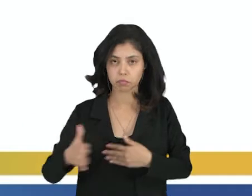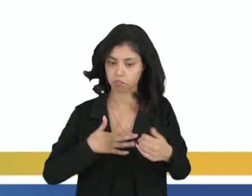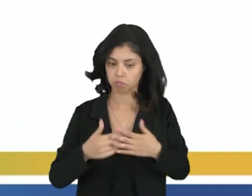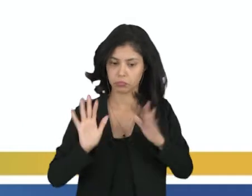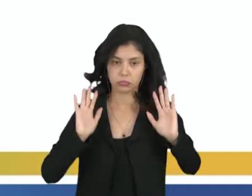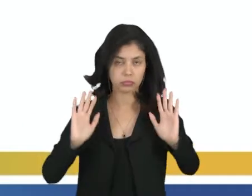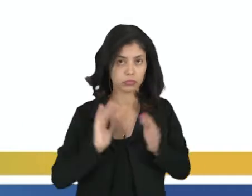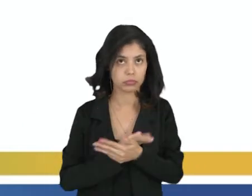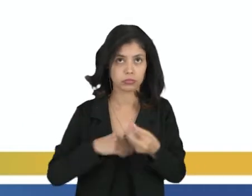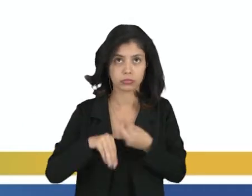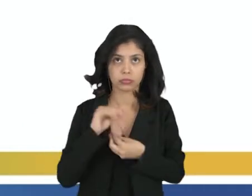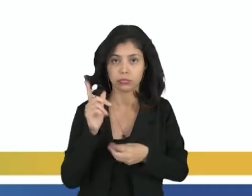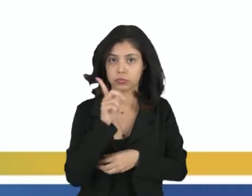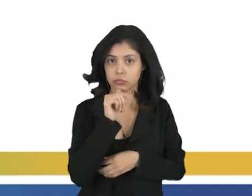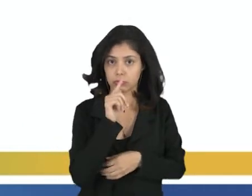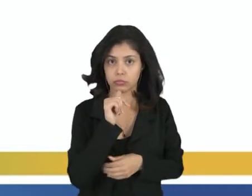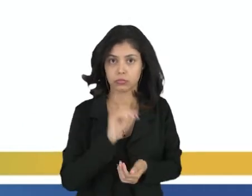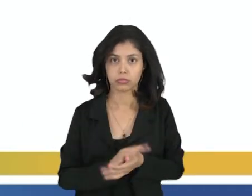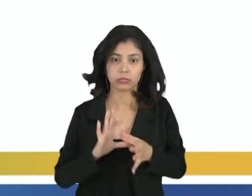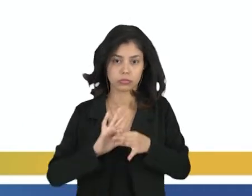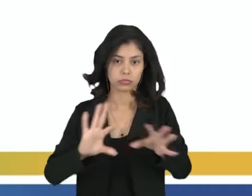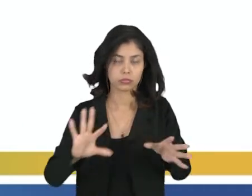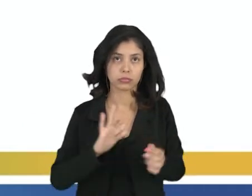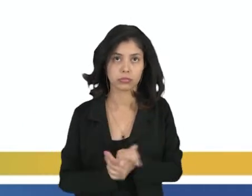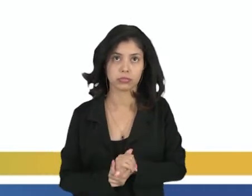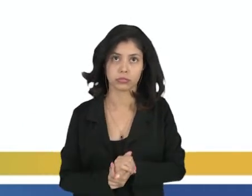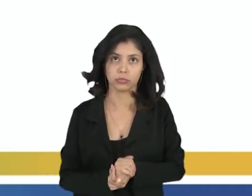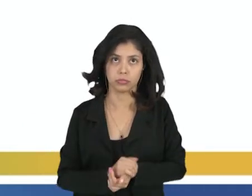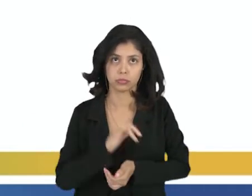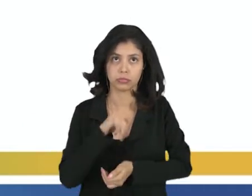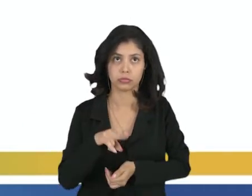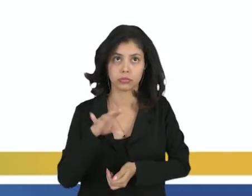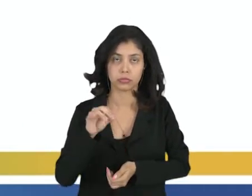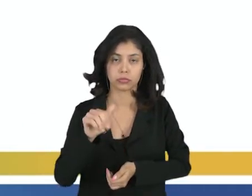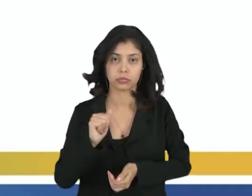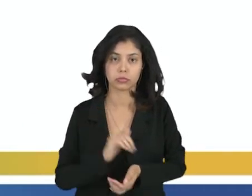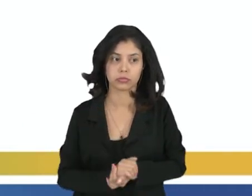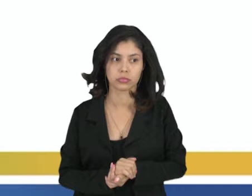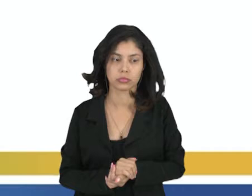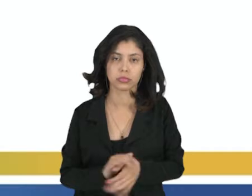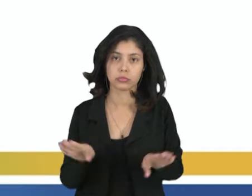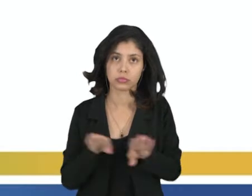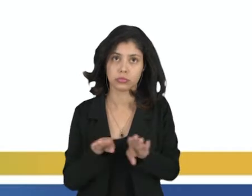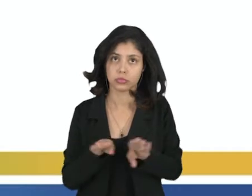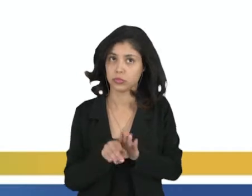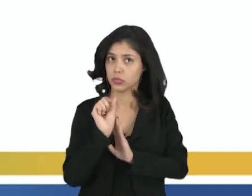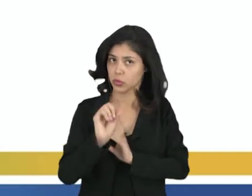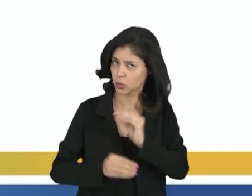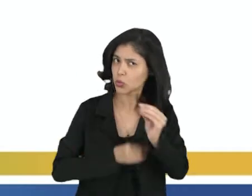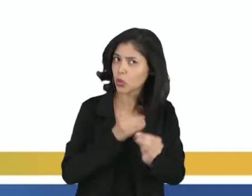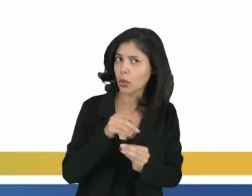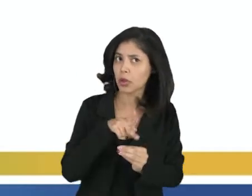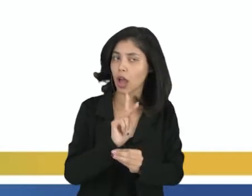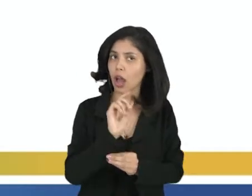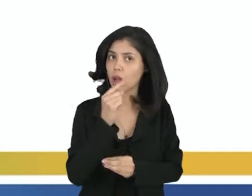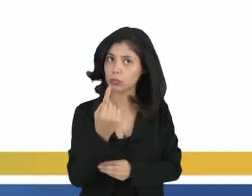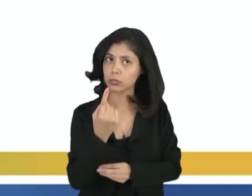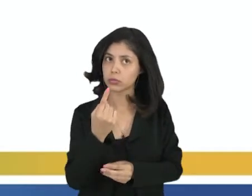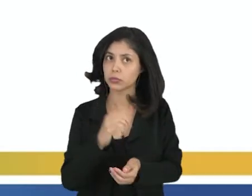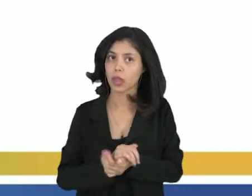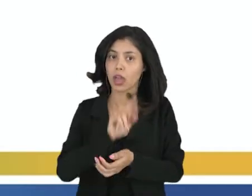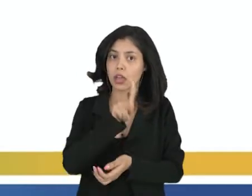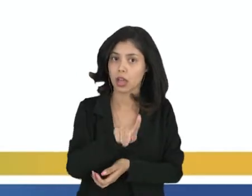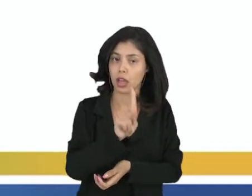qualquer reagindo com a água, liberando o íon H+. como que a gente determina? Então, a gente